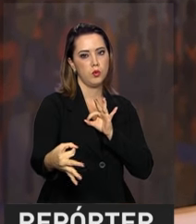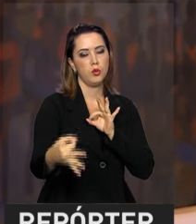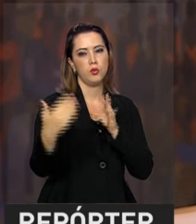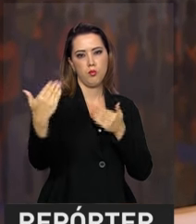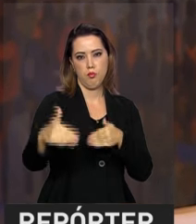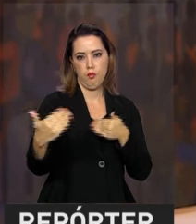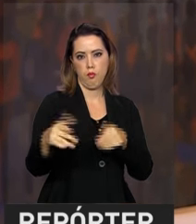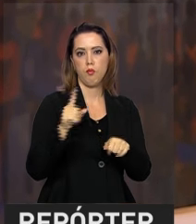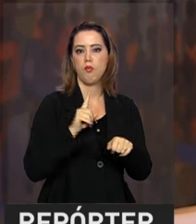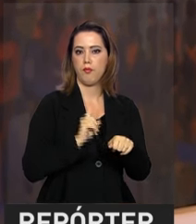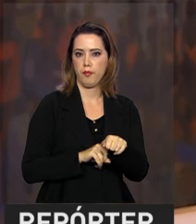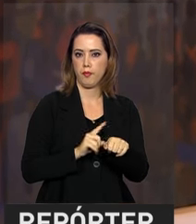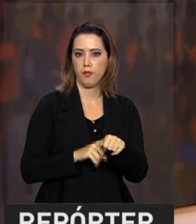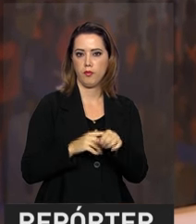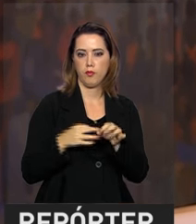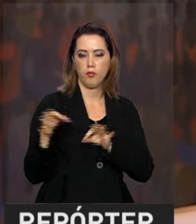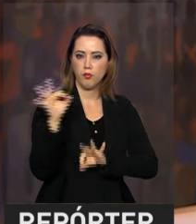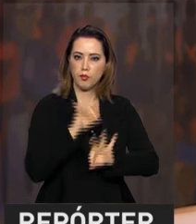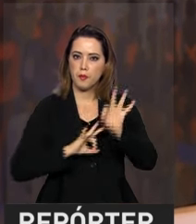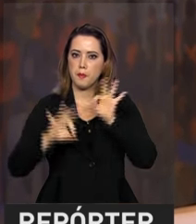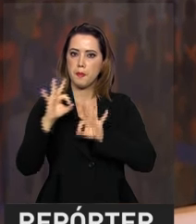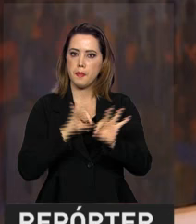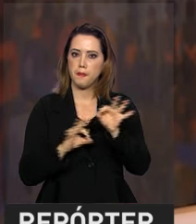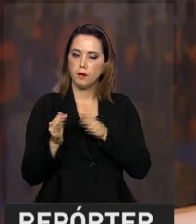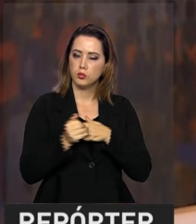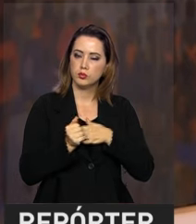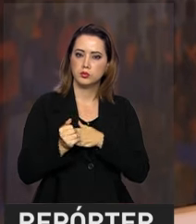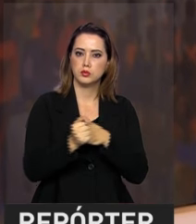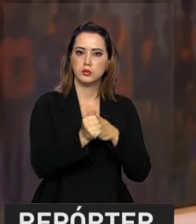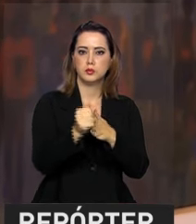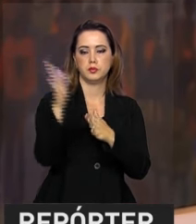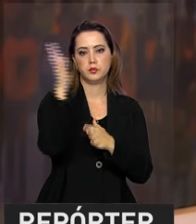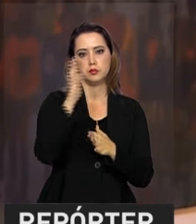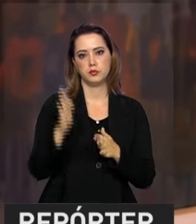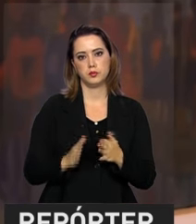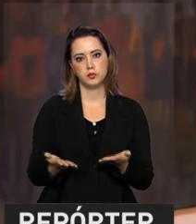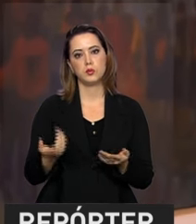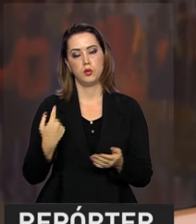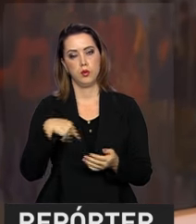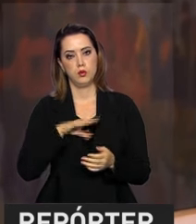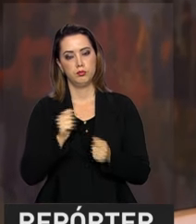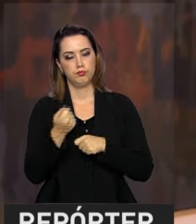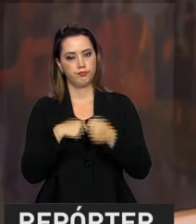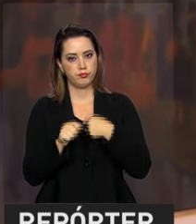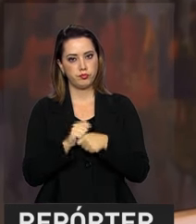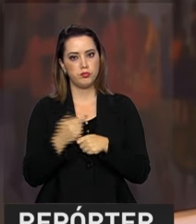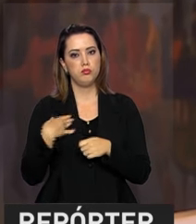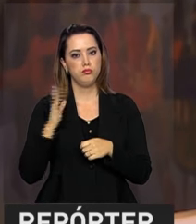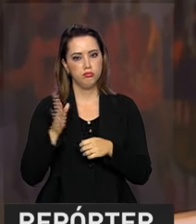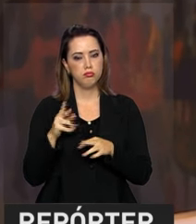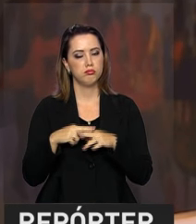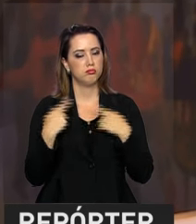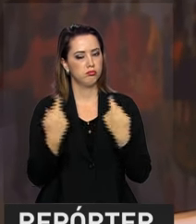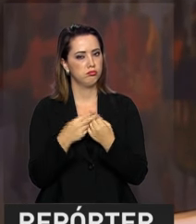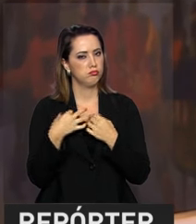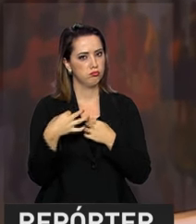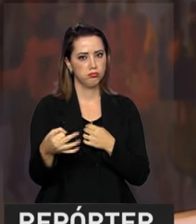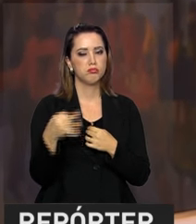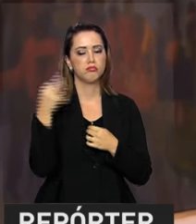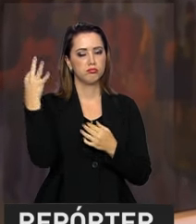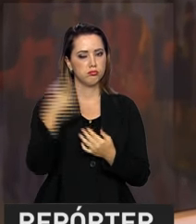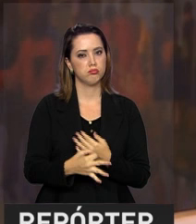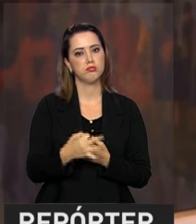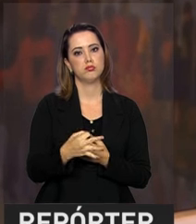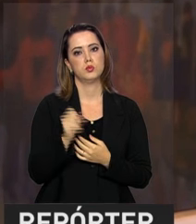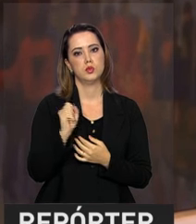um encaminhamento para a nação brasileira do ponto de vista econômico. Saímos dessa reunião bastante confiantes de que o Congresso